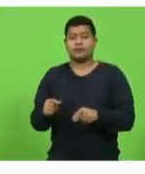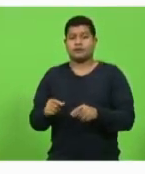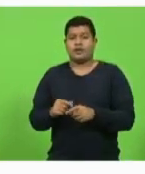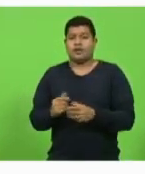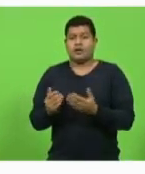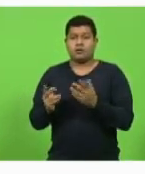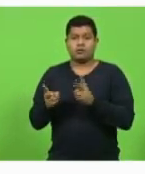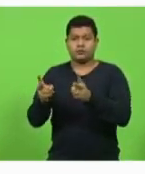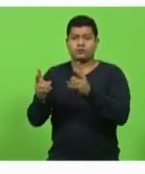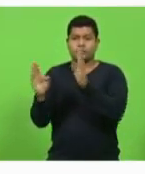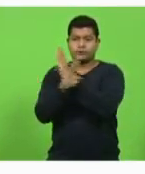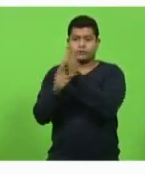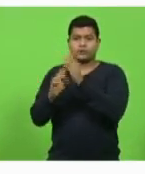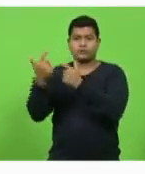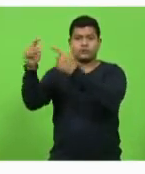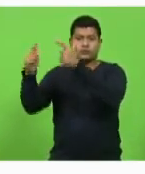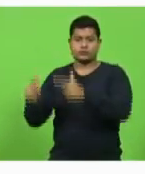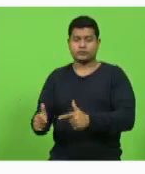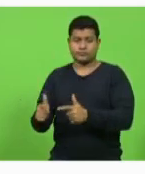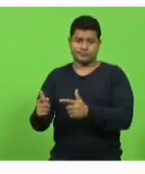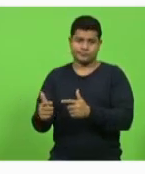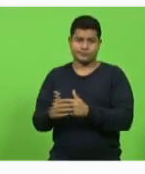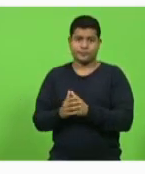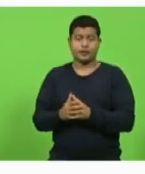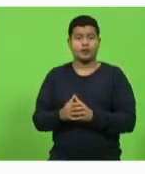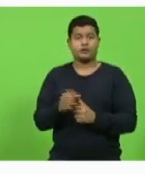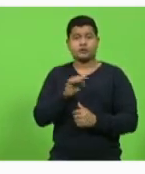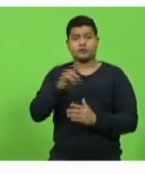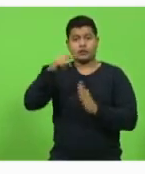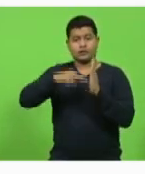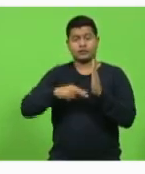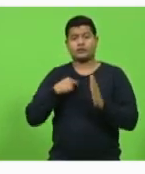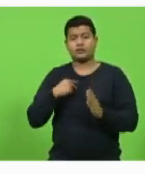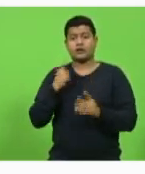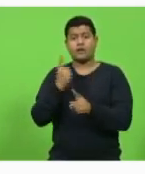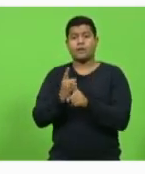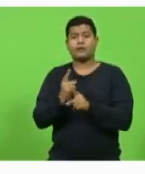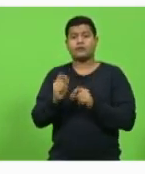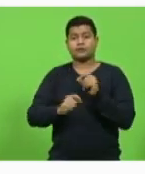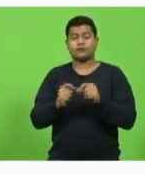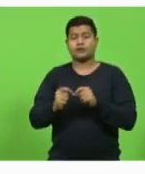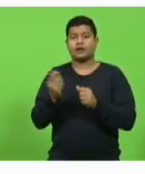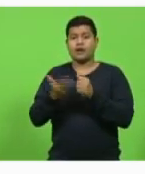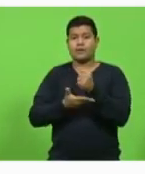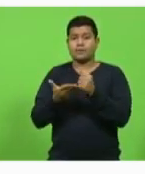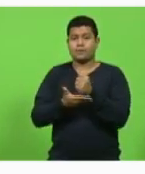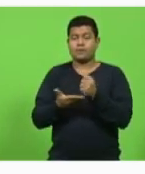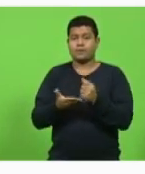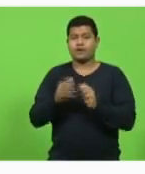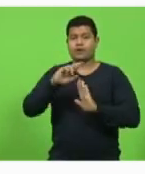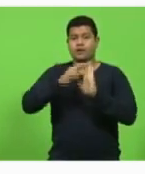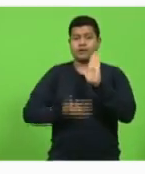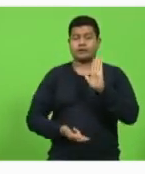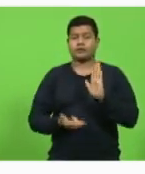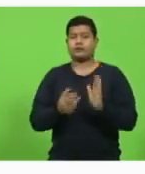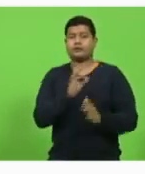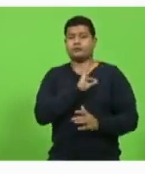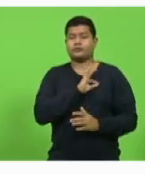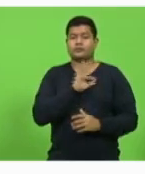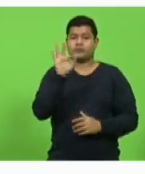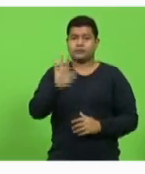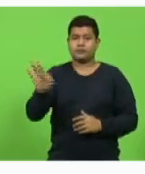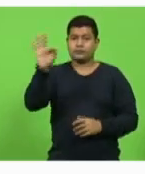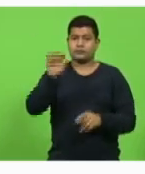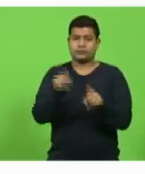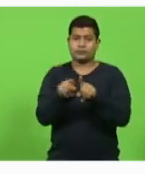efeito, em uma simples leitura, verifico que os fundamentos trazidos tanto ao relatório da Polícia Federal como nas